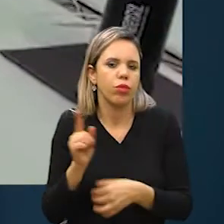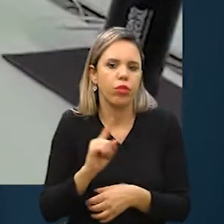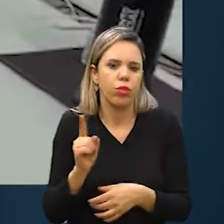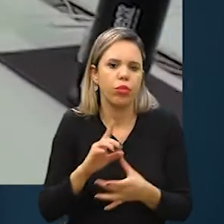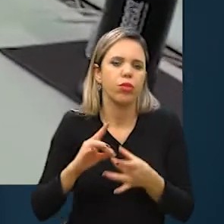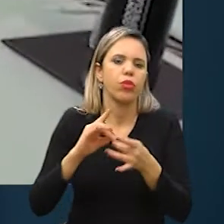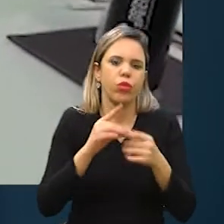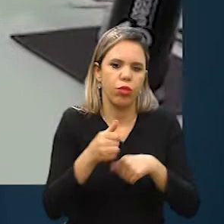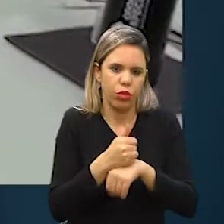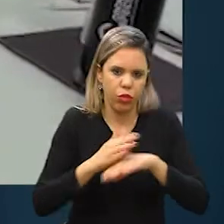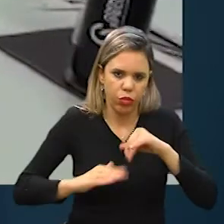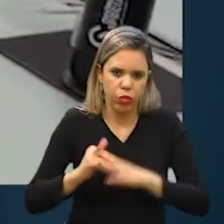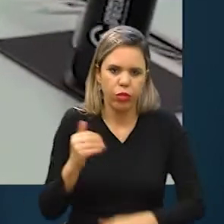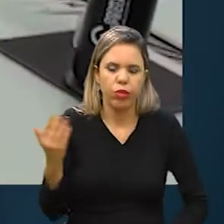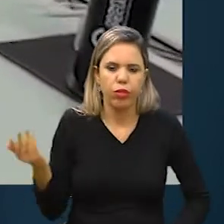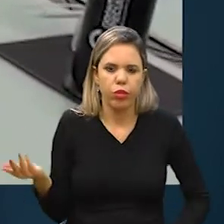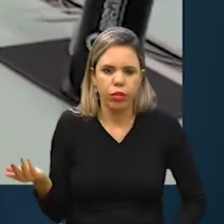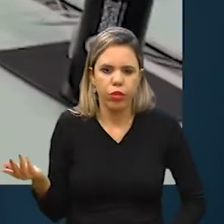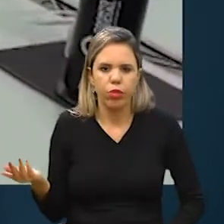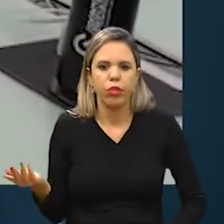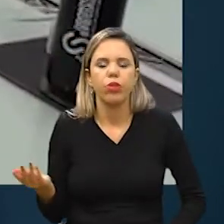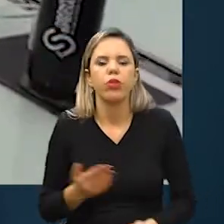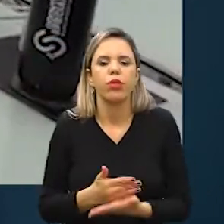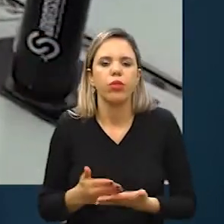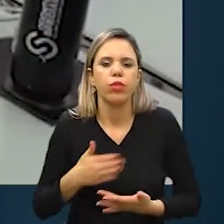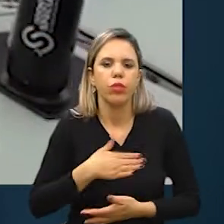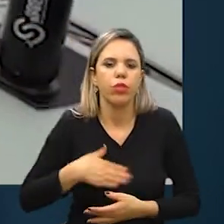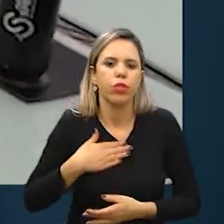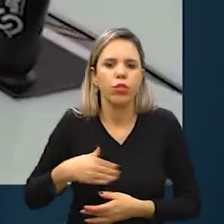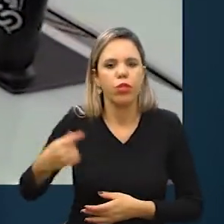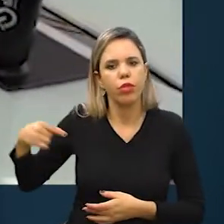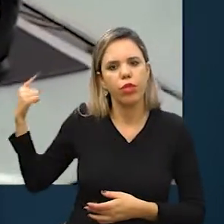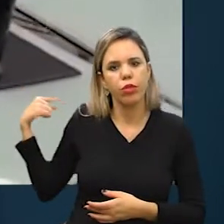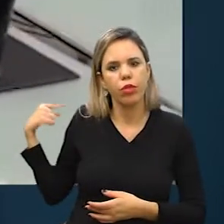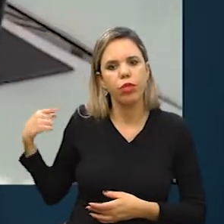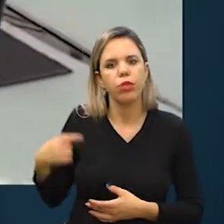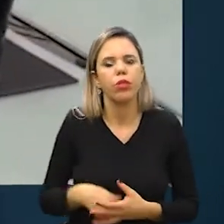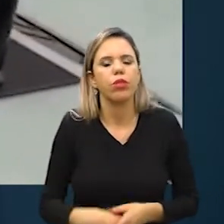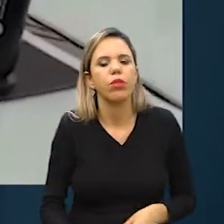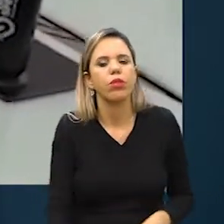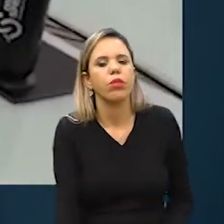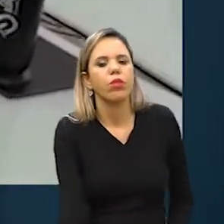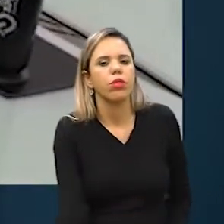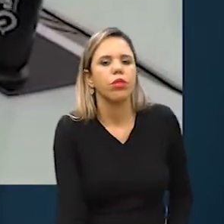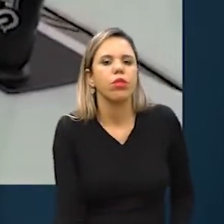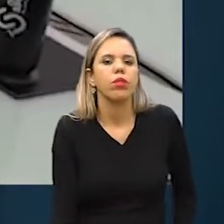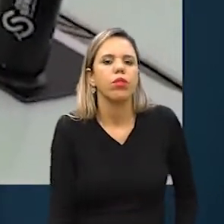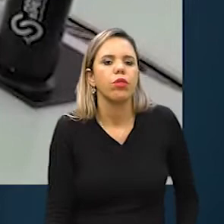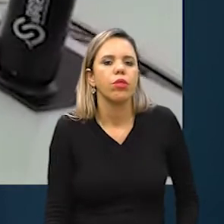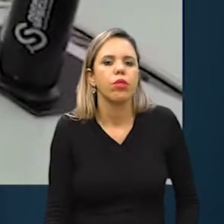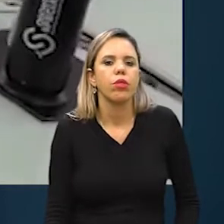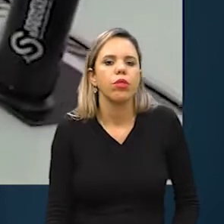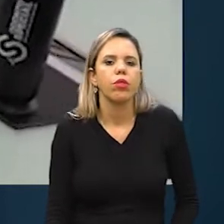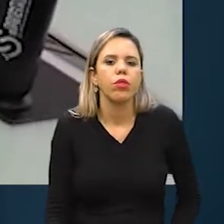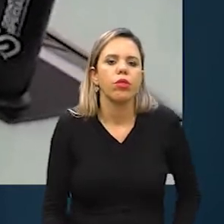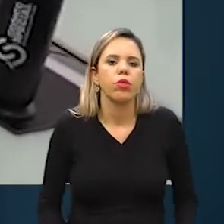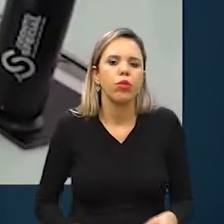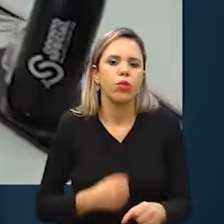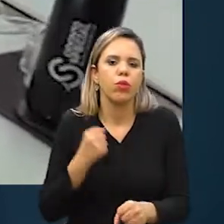familiar, mas a união profissional. E o Daniel começou a gostar daquilo, né? E foi assim que